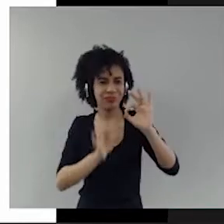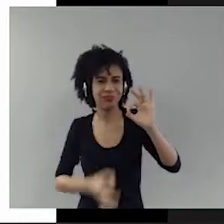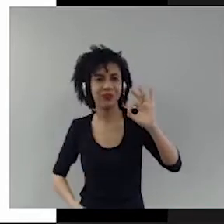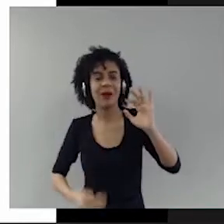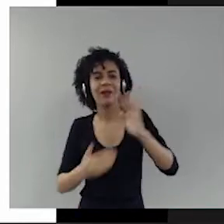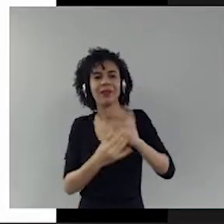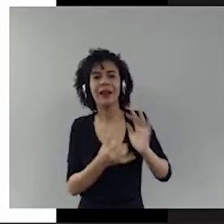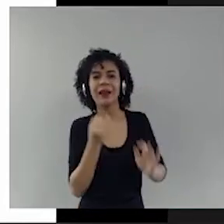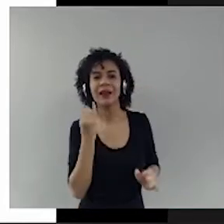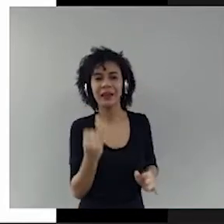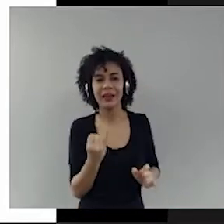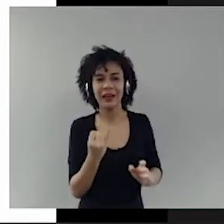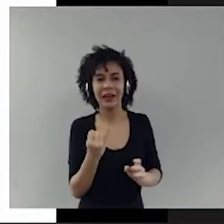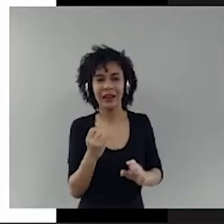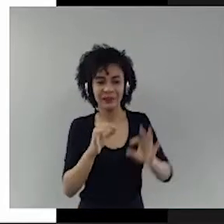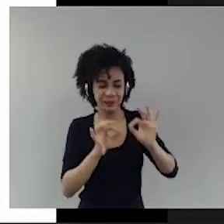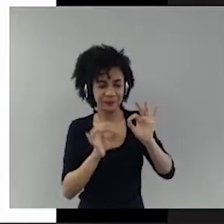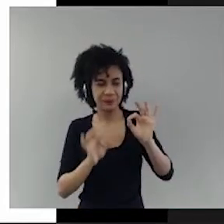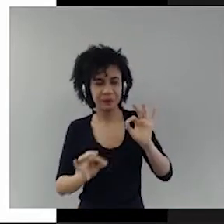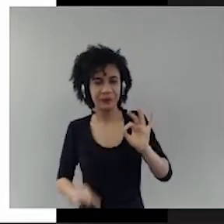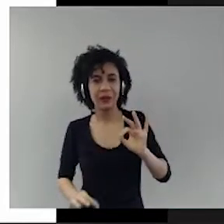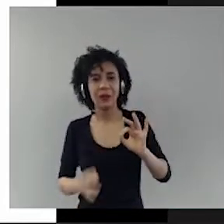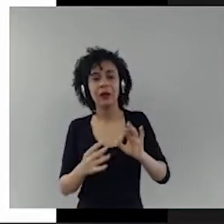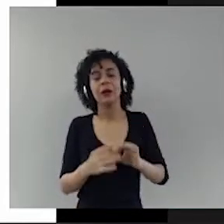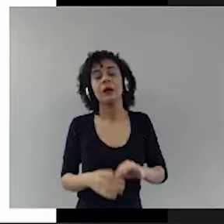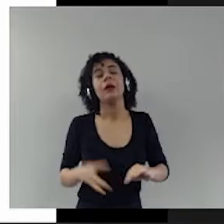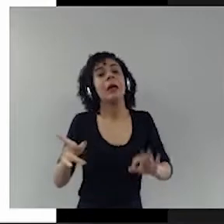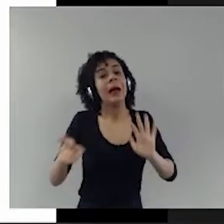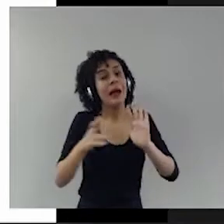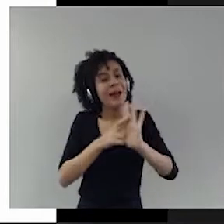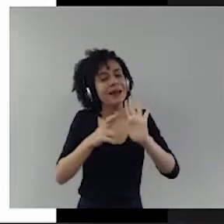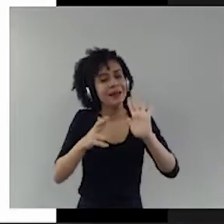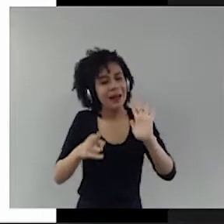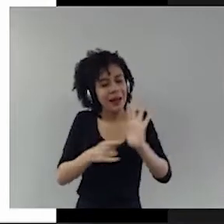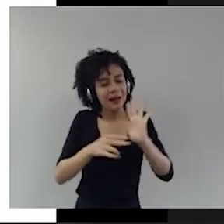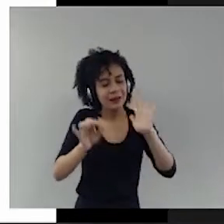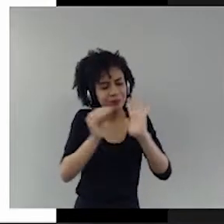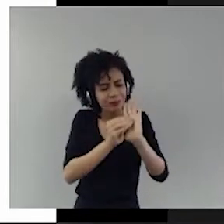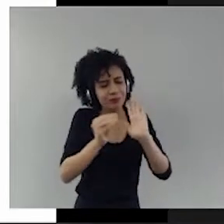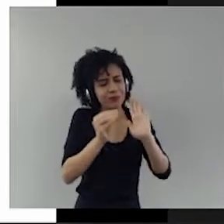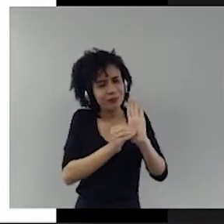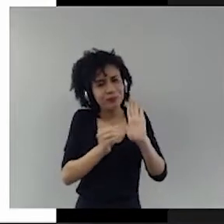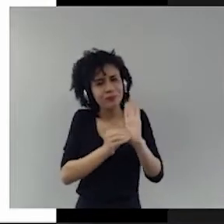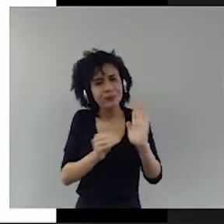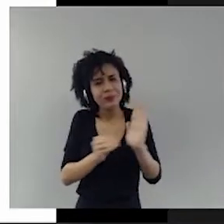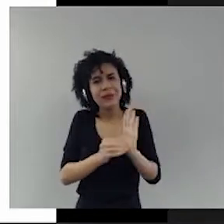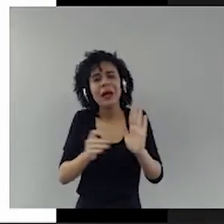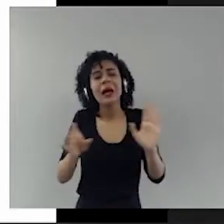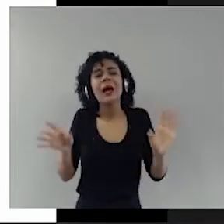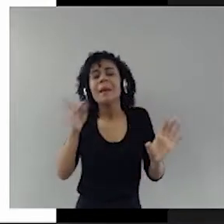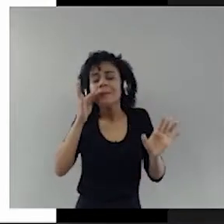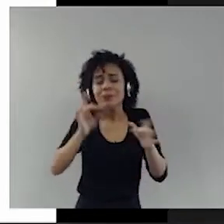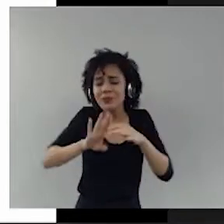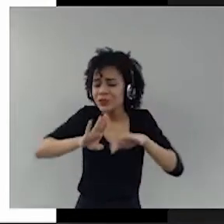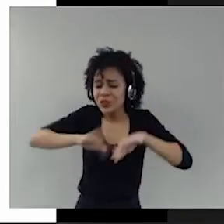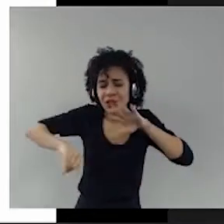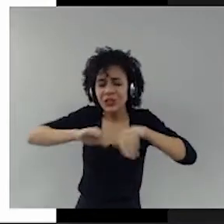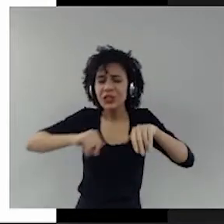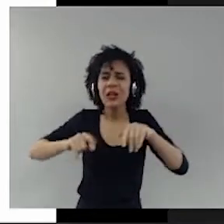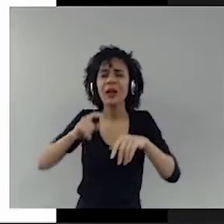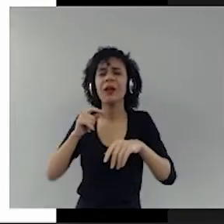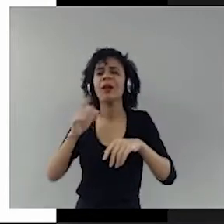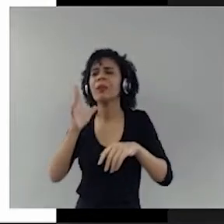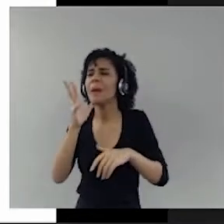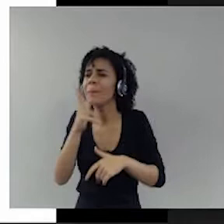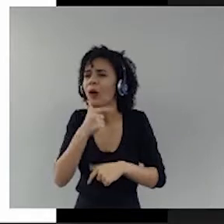quarto i o e apresenta regras específicas reduzindo desburocratizando o procedimento licitatório